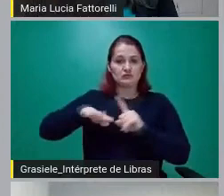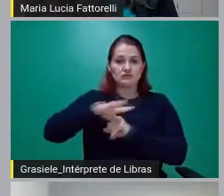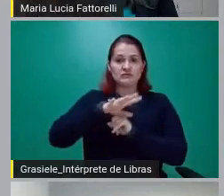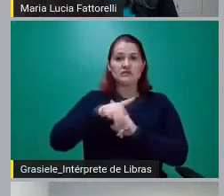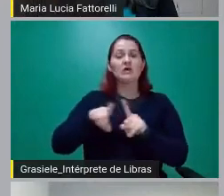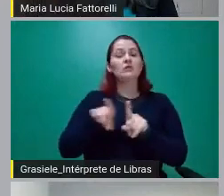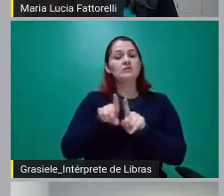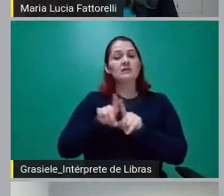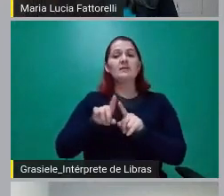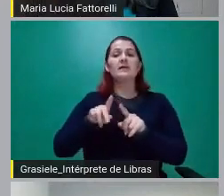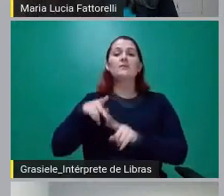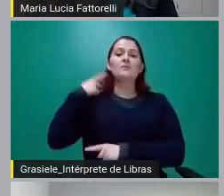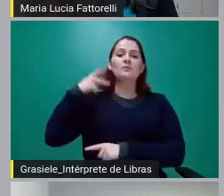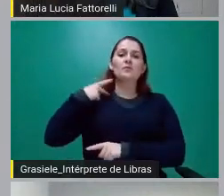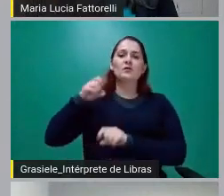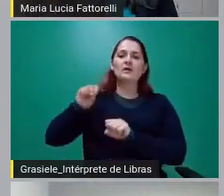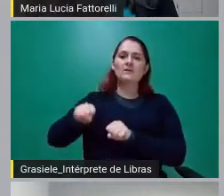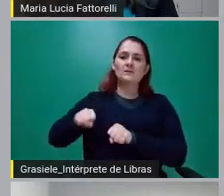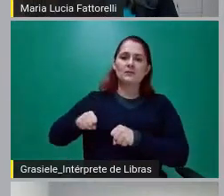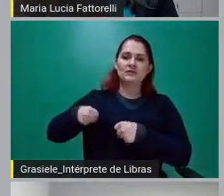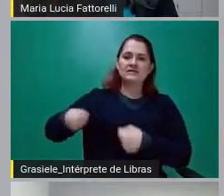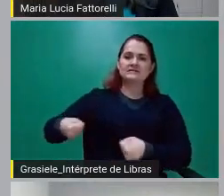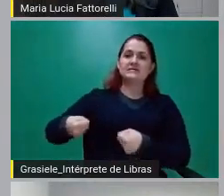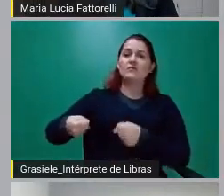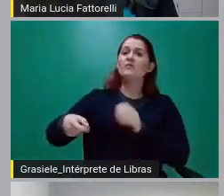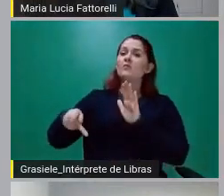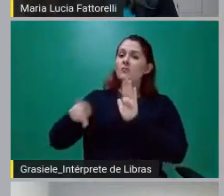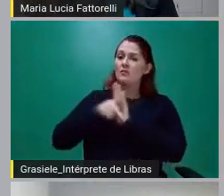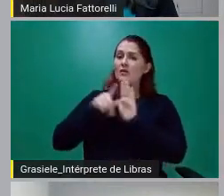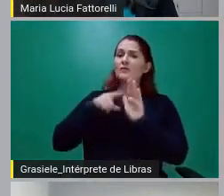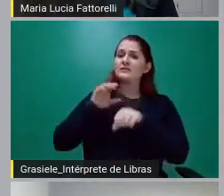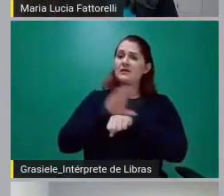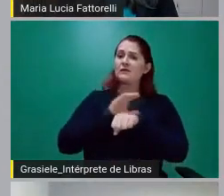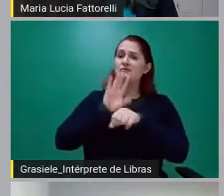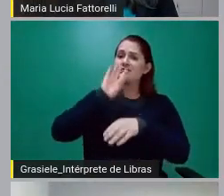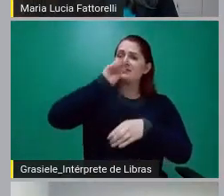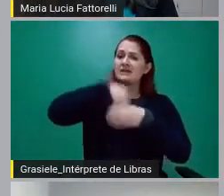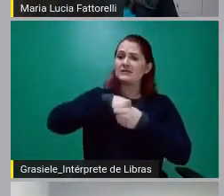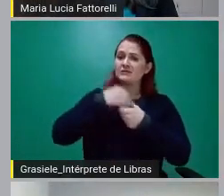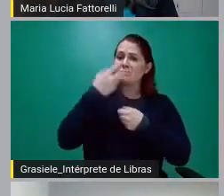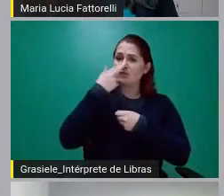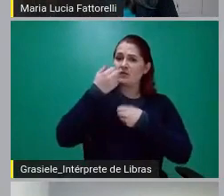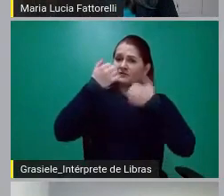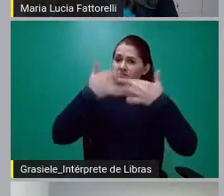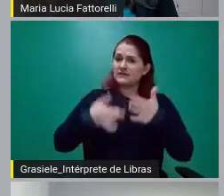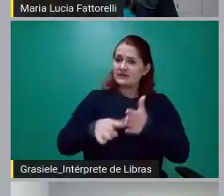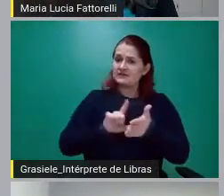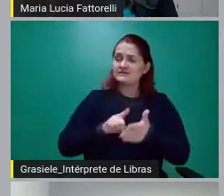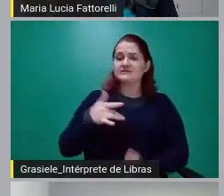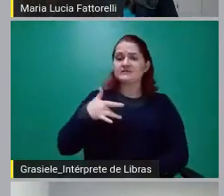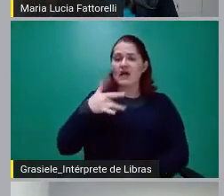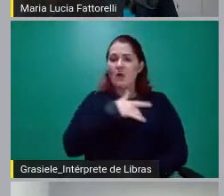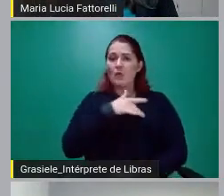de proteção definidas na Constituição, como já mencionei, saúde, educação, etc.